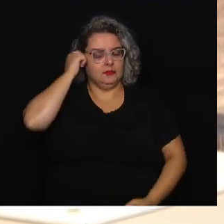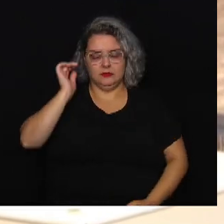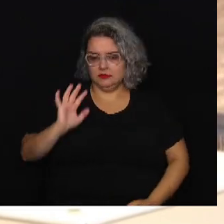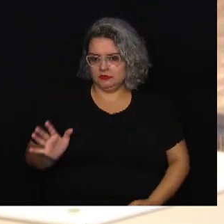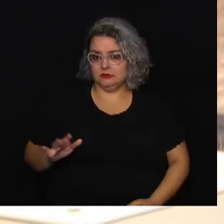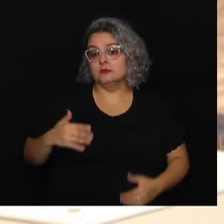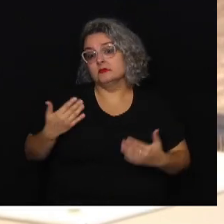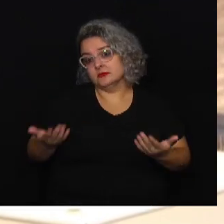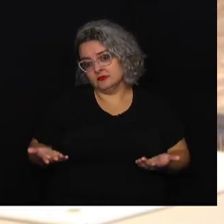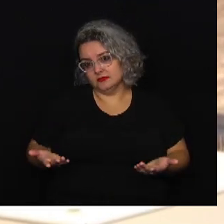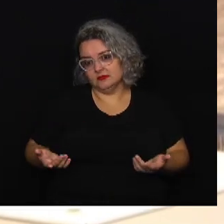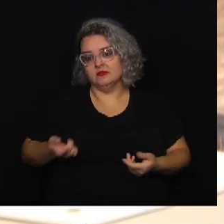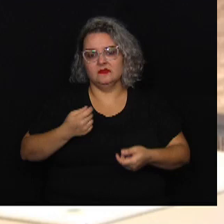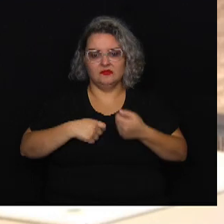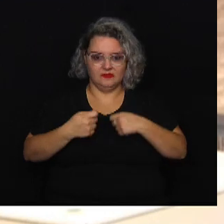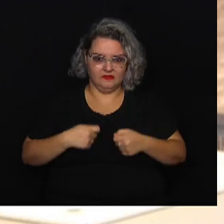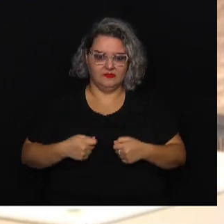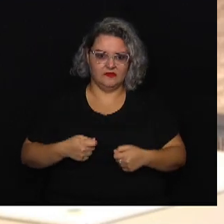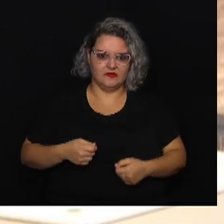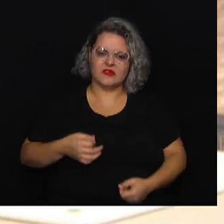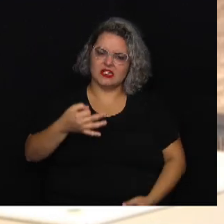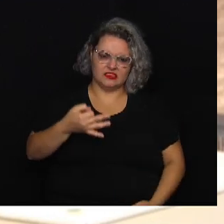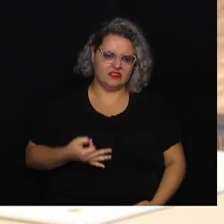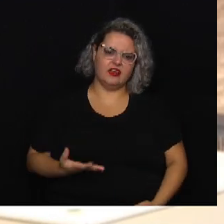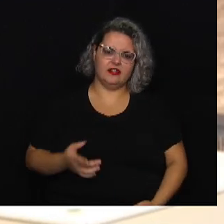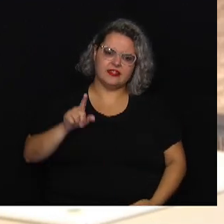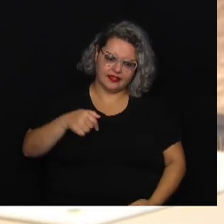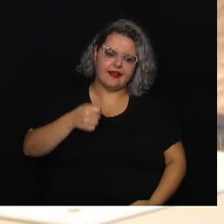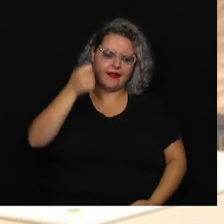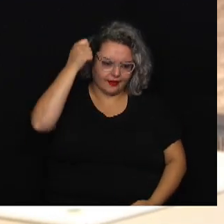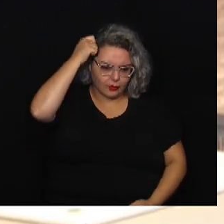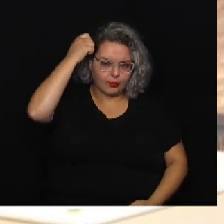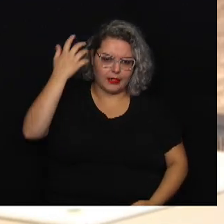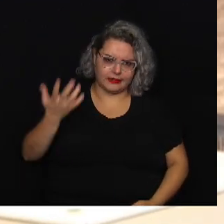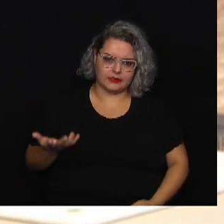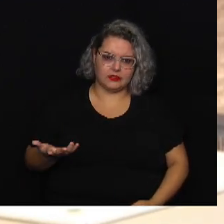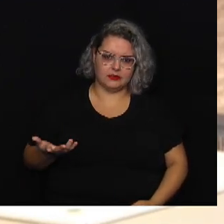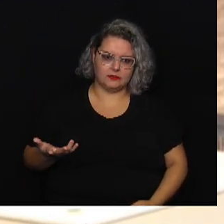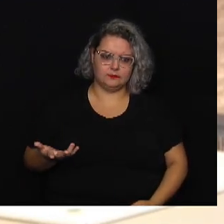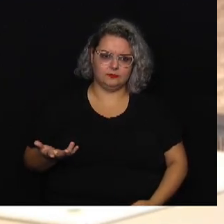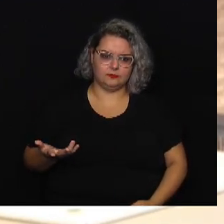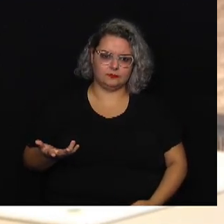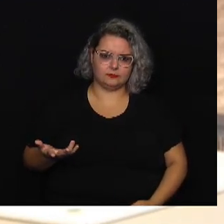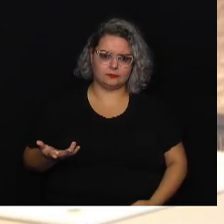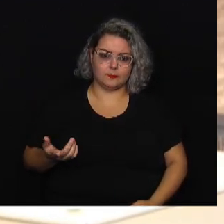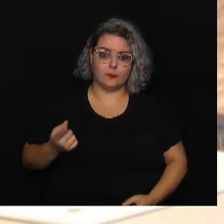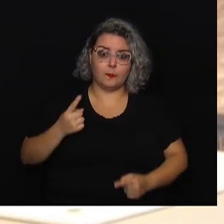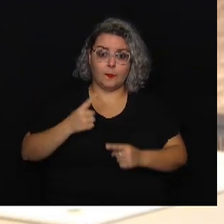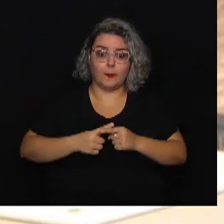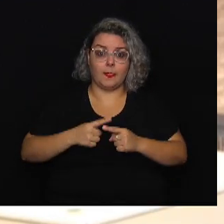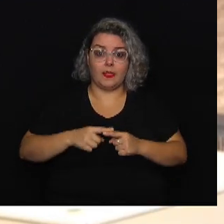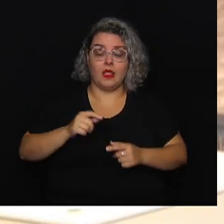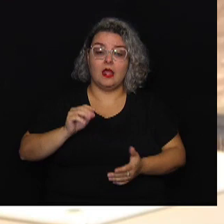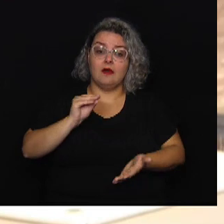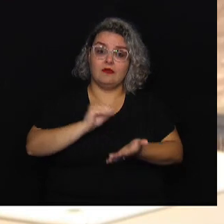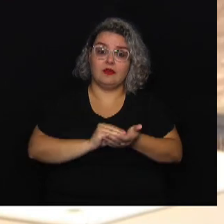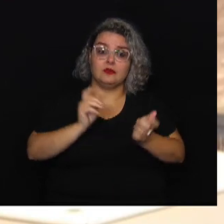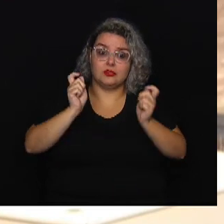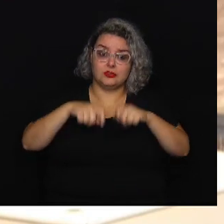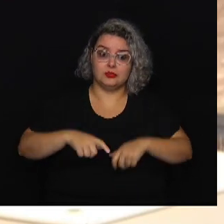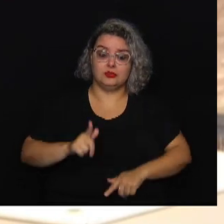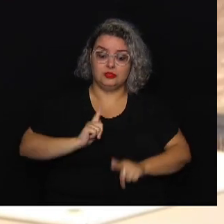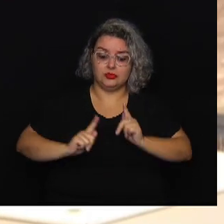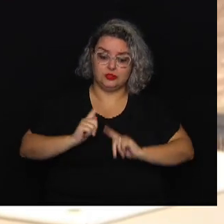mas sim a administração pública, sem sombra de dúvida, é culpada pela sua incompetência em conduzir a gestão pública